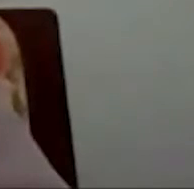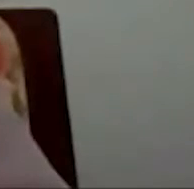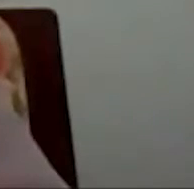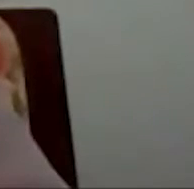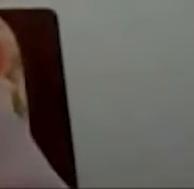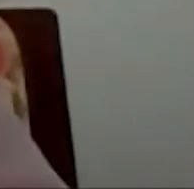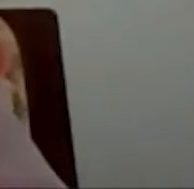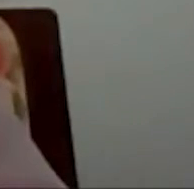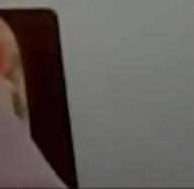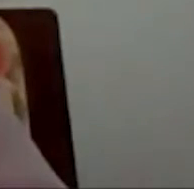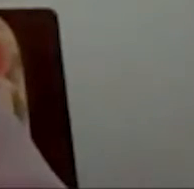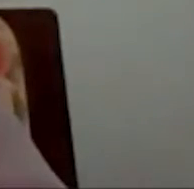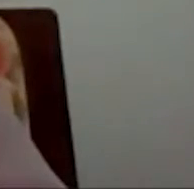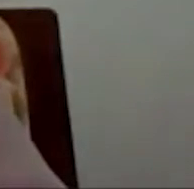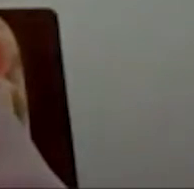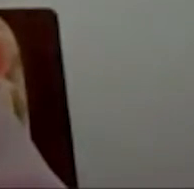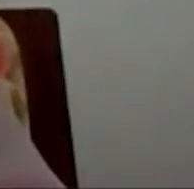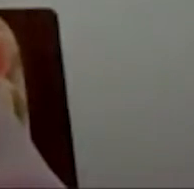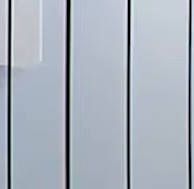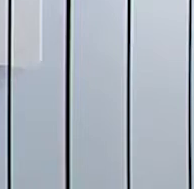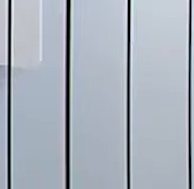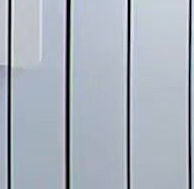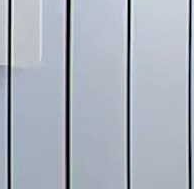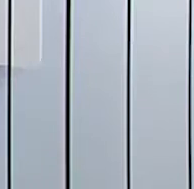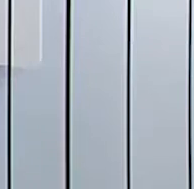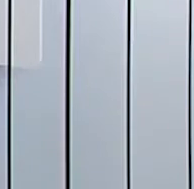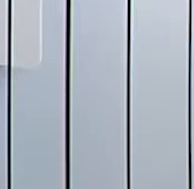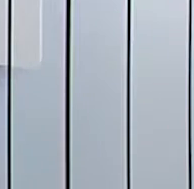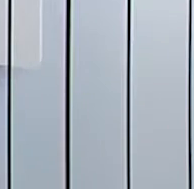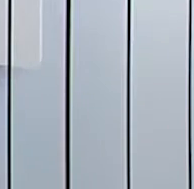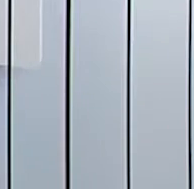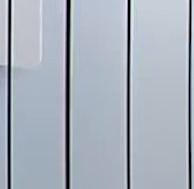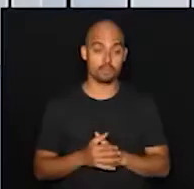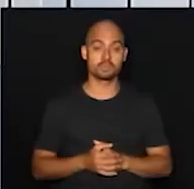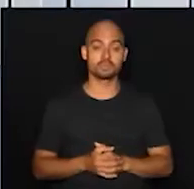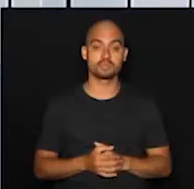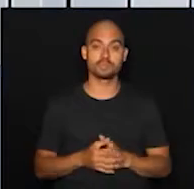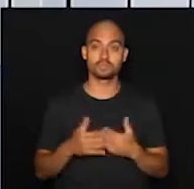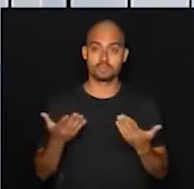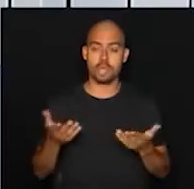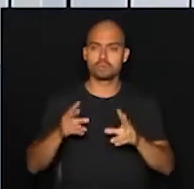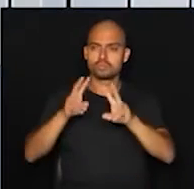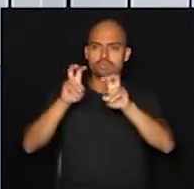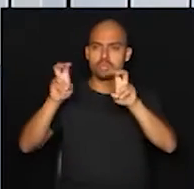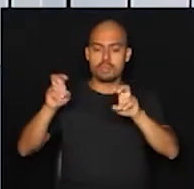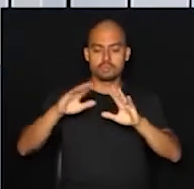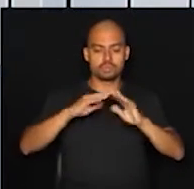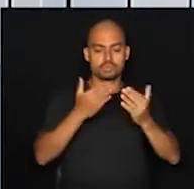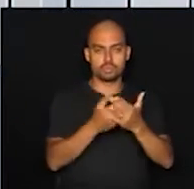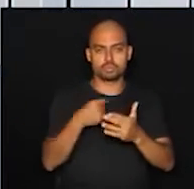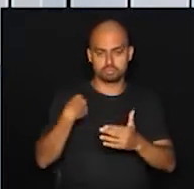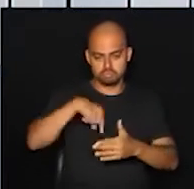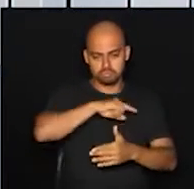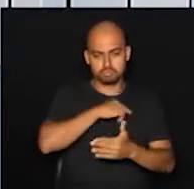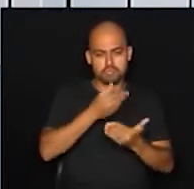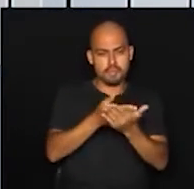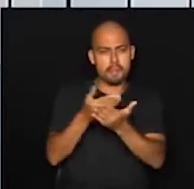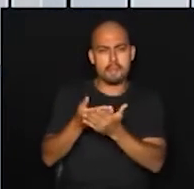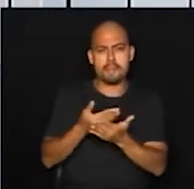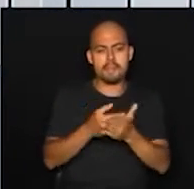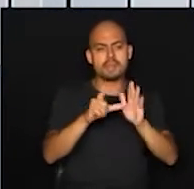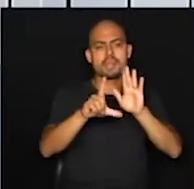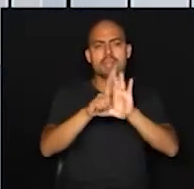né? Sobre a Lei Áurea, então, agora, que acho que é um assunto que na escola a gente estuda bastante quando se